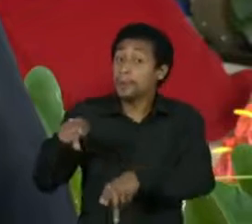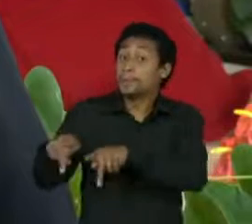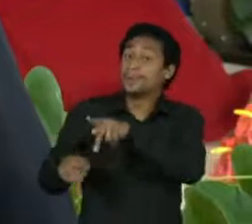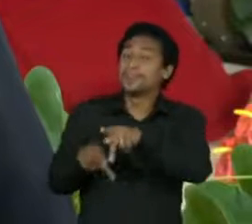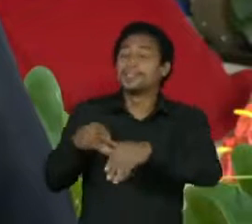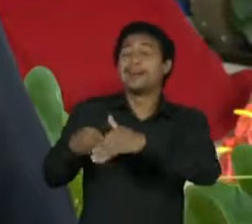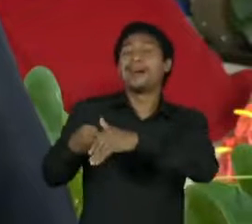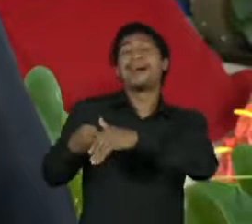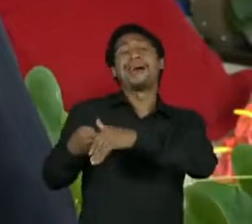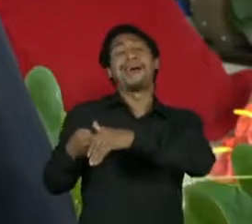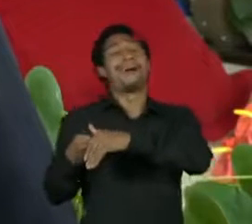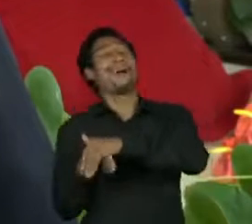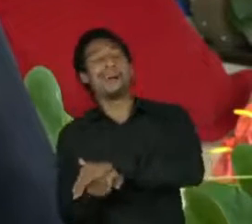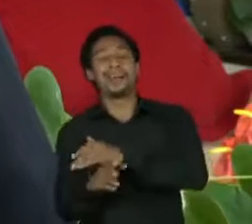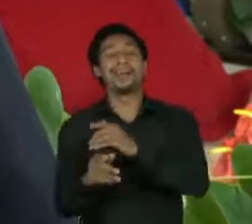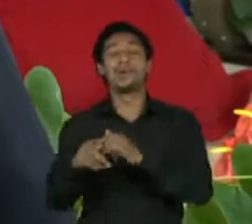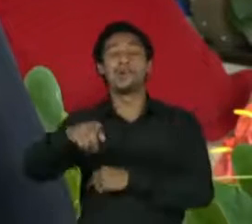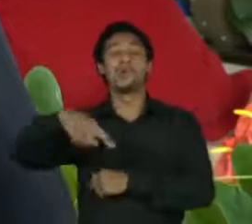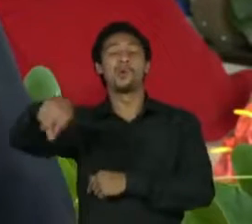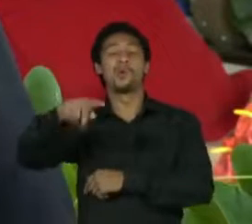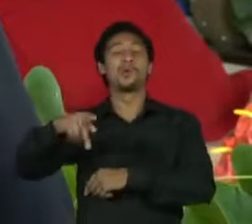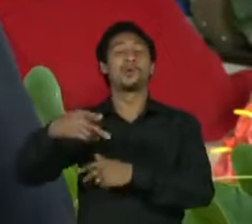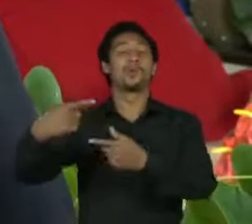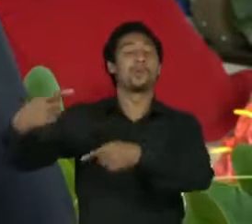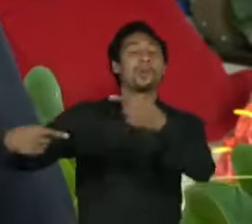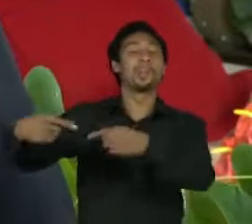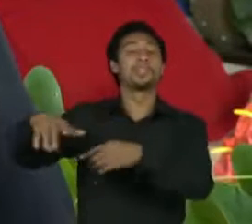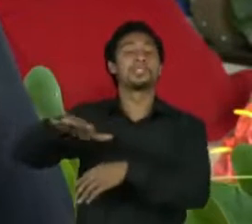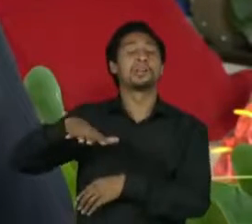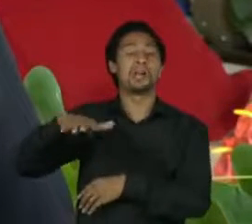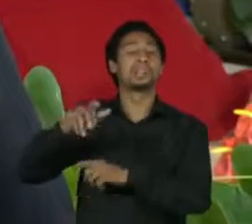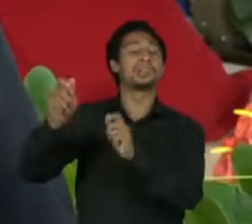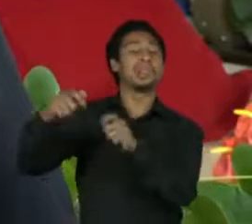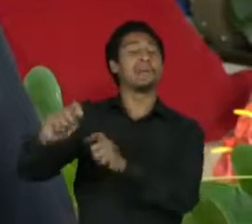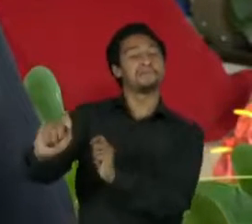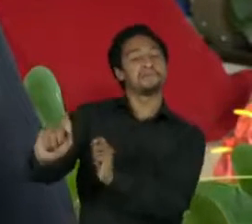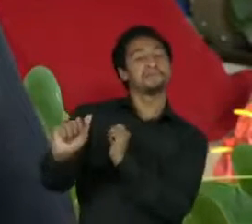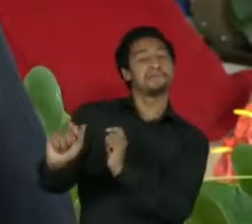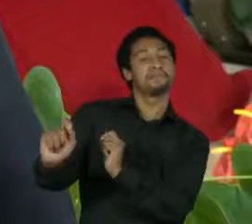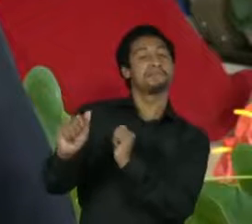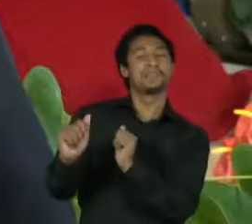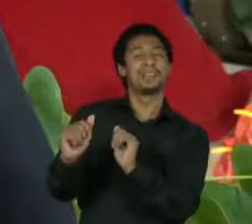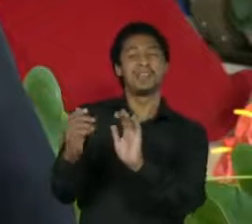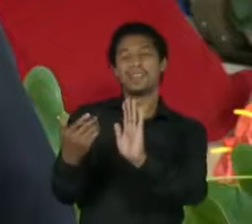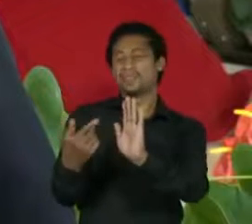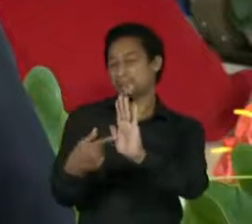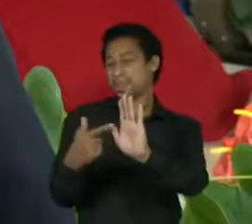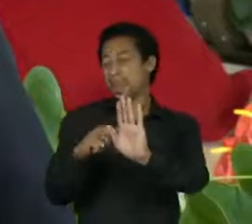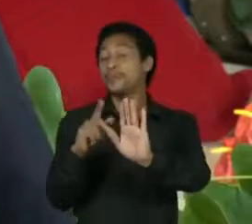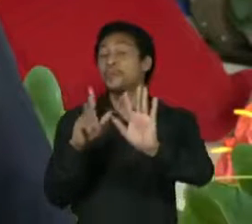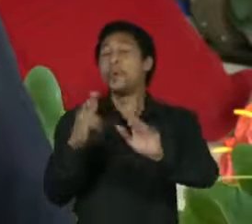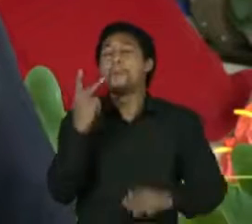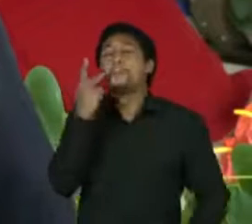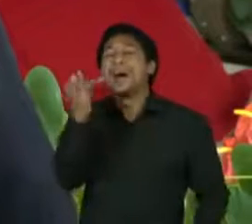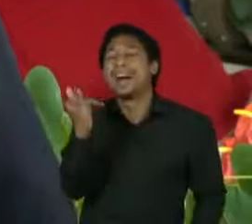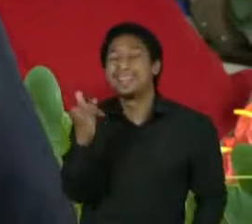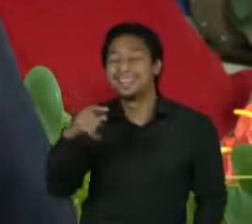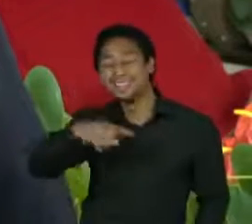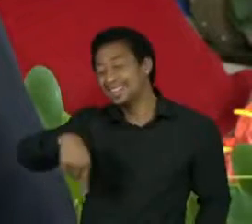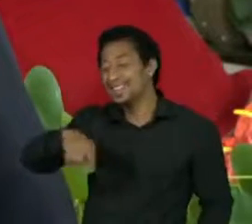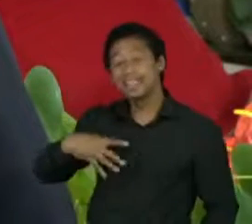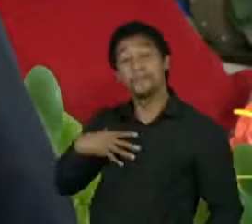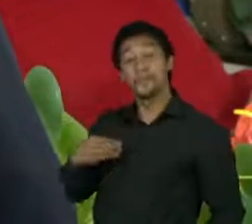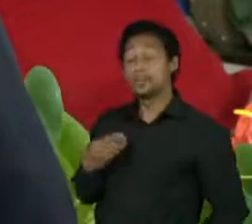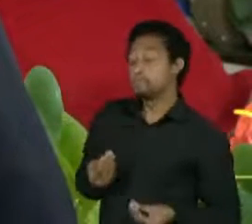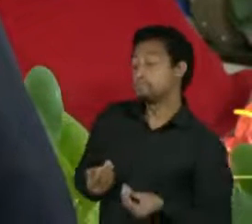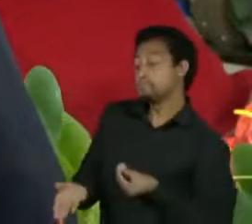povo brasileiro a pensar no governo como o grande pai, que vai lhe dar subsídios, vai dar um